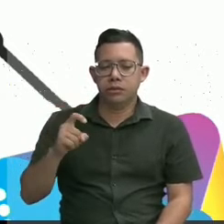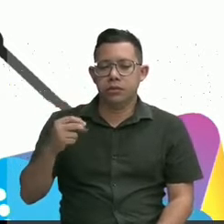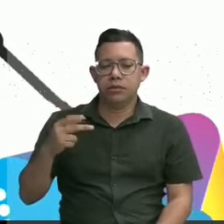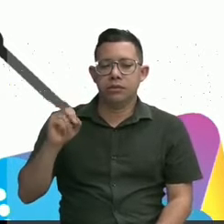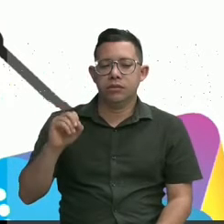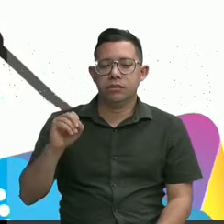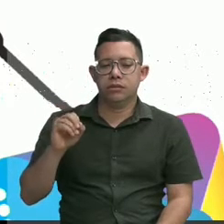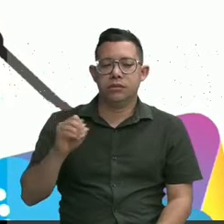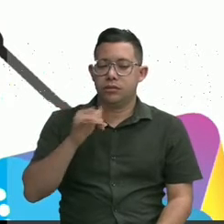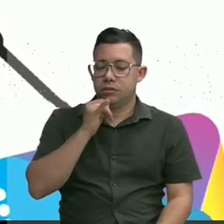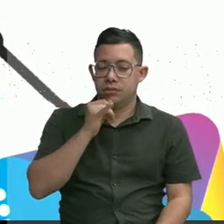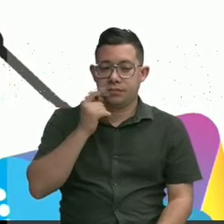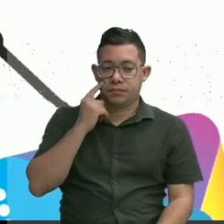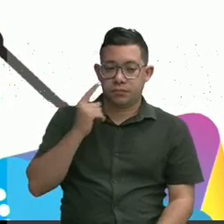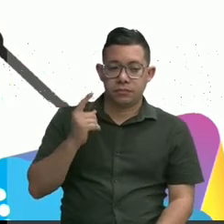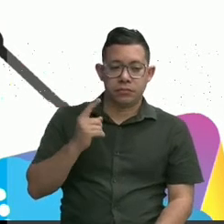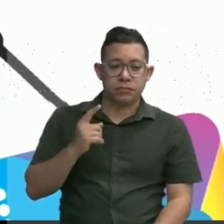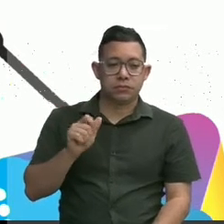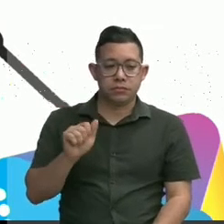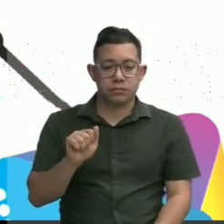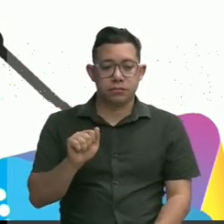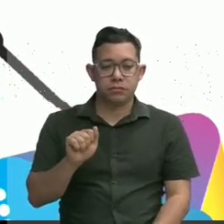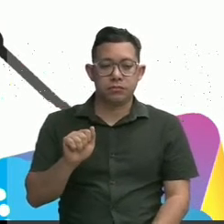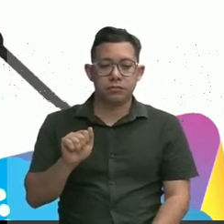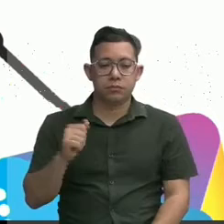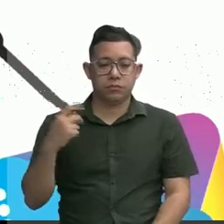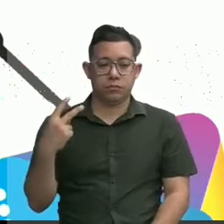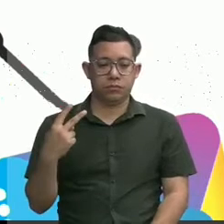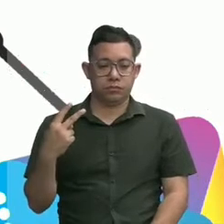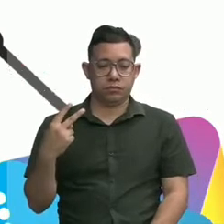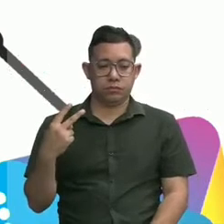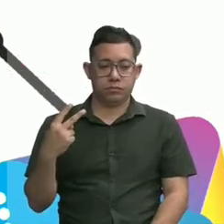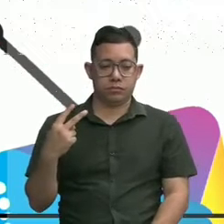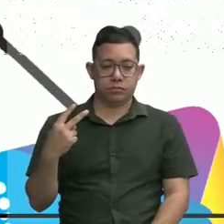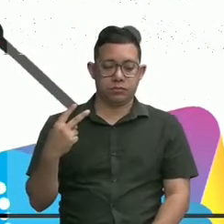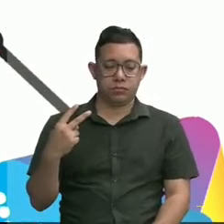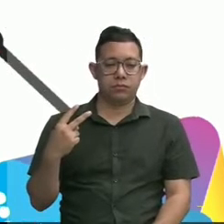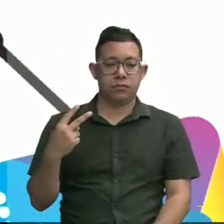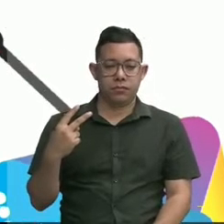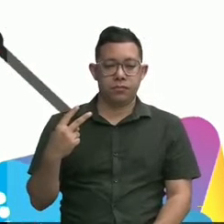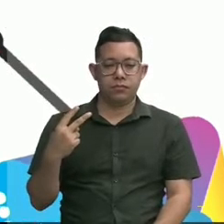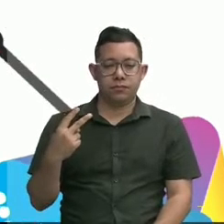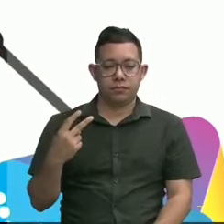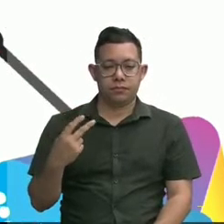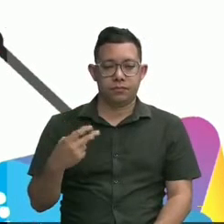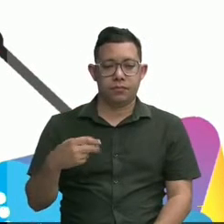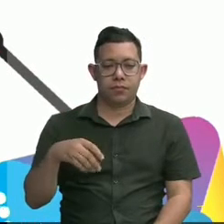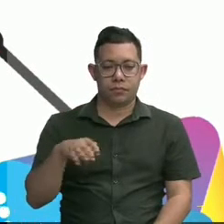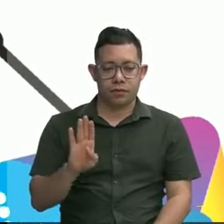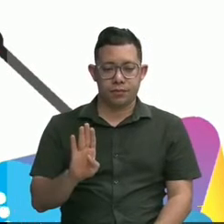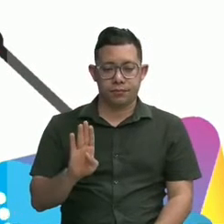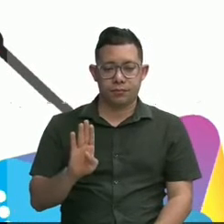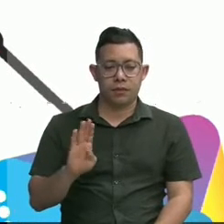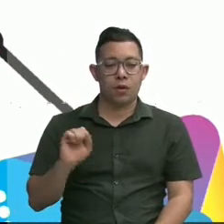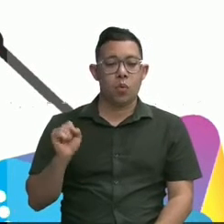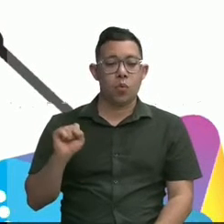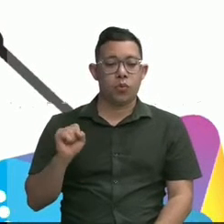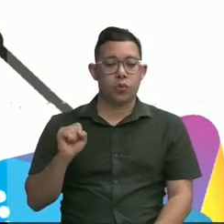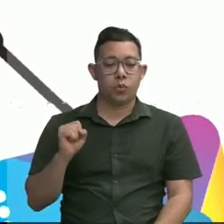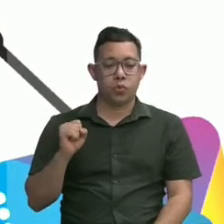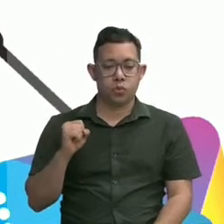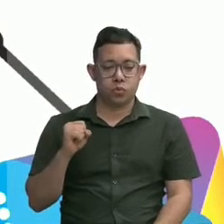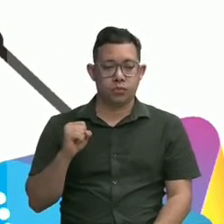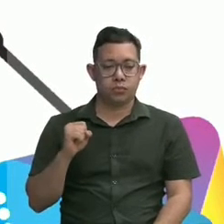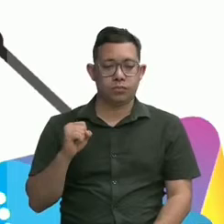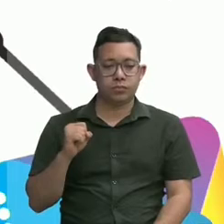se vocês repararem aqui ó o a vale dois porque ele tá junto com o x ao quadrado O B vale oito que